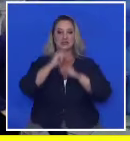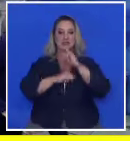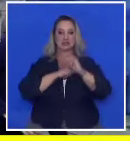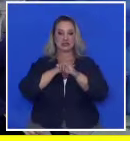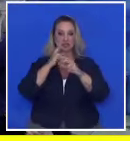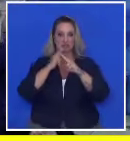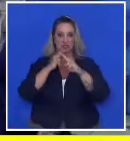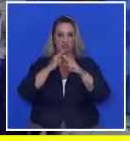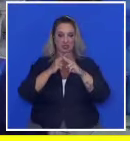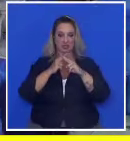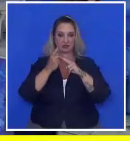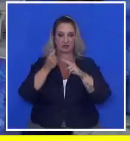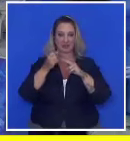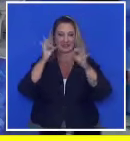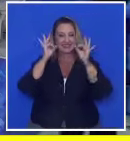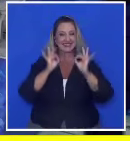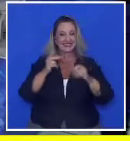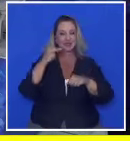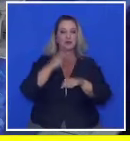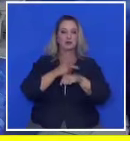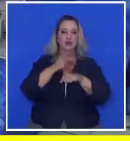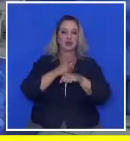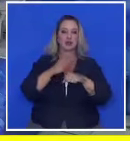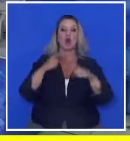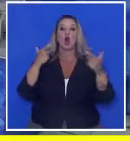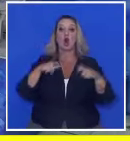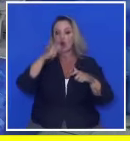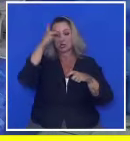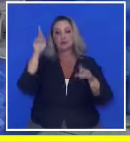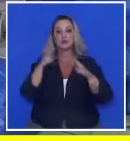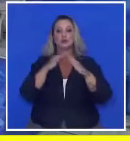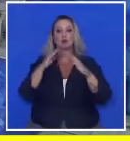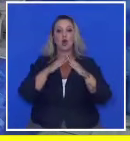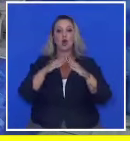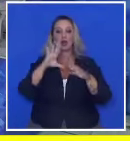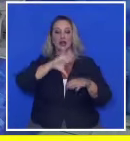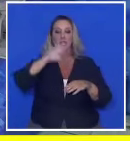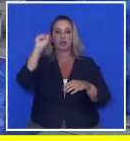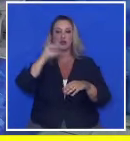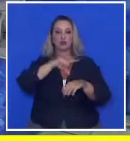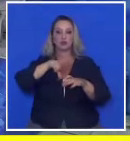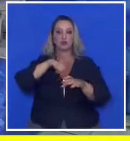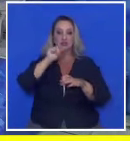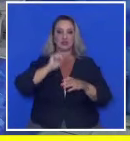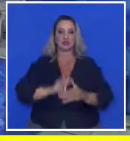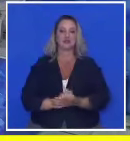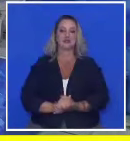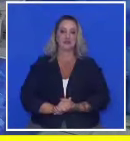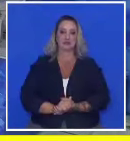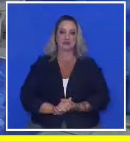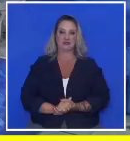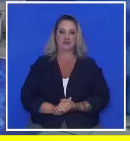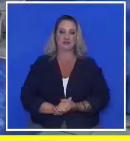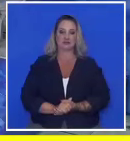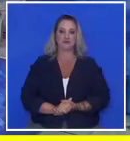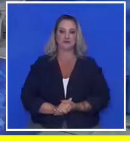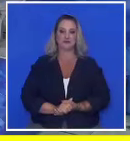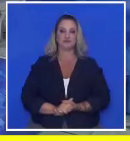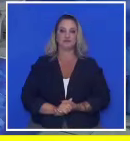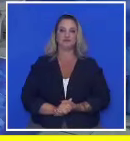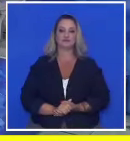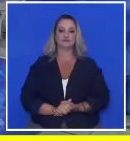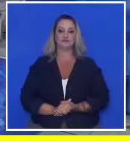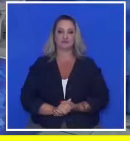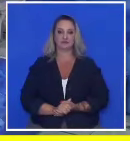da Caixa o valor exato e também de onde serão as apostas vencedoras. Muito bem. Agora já